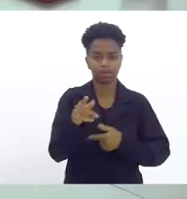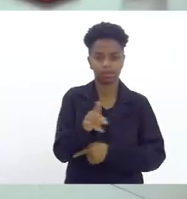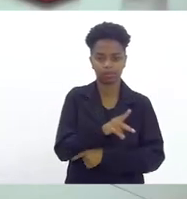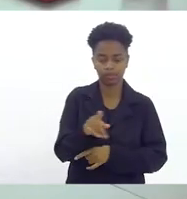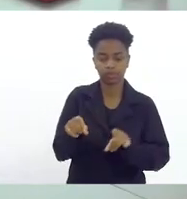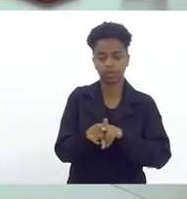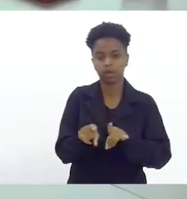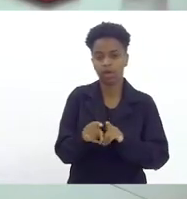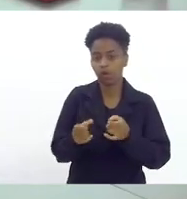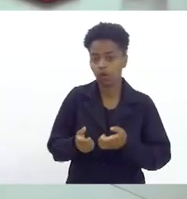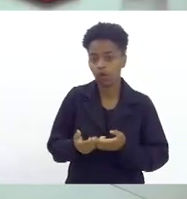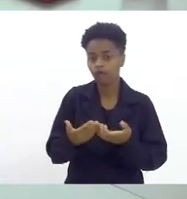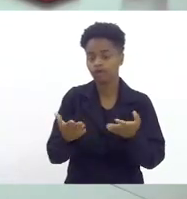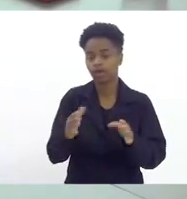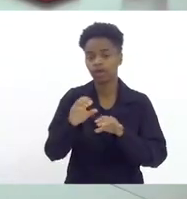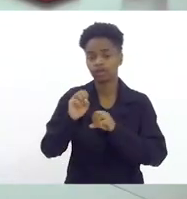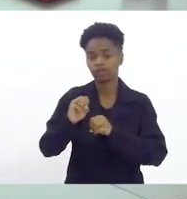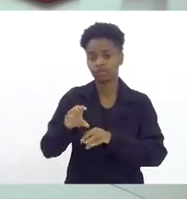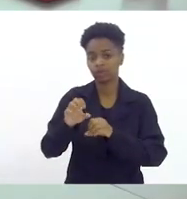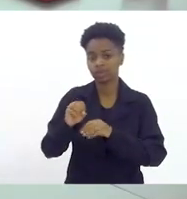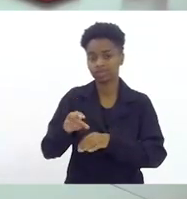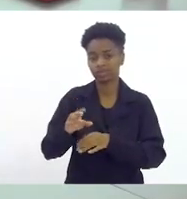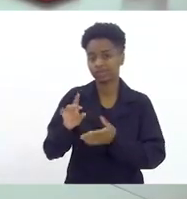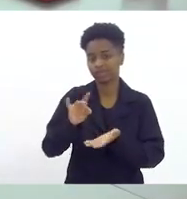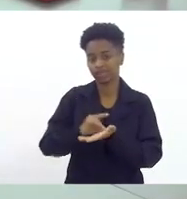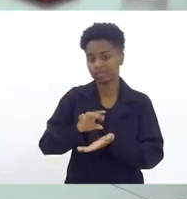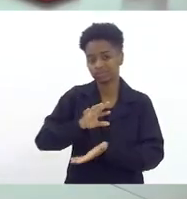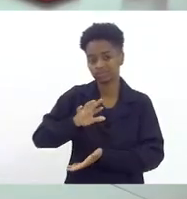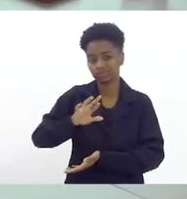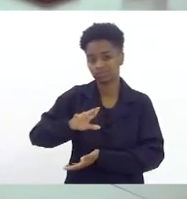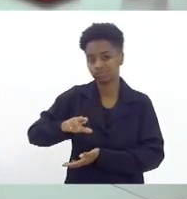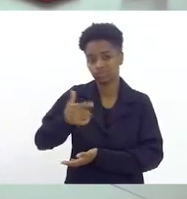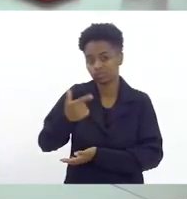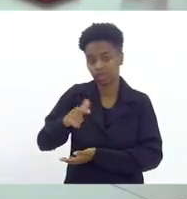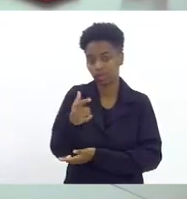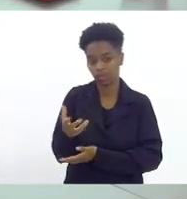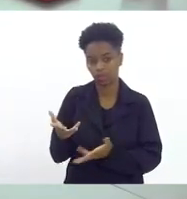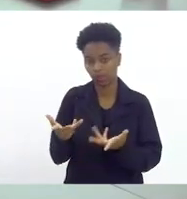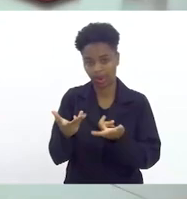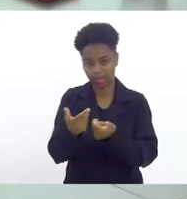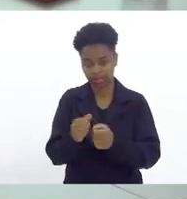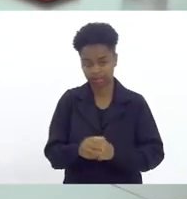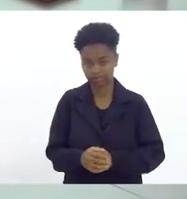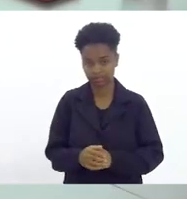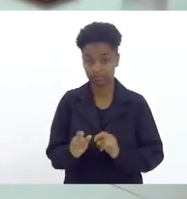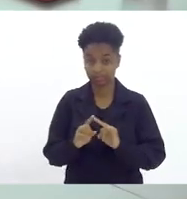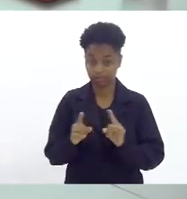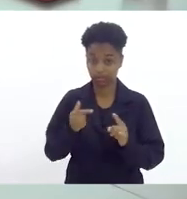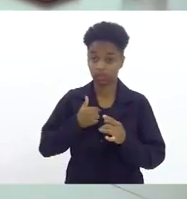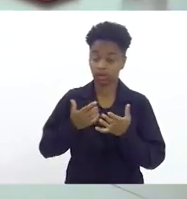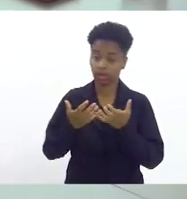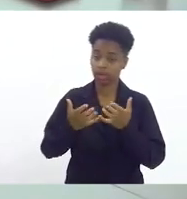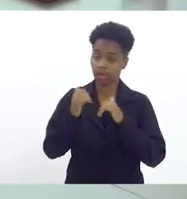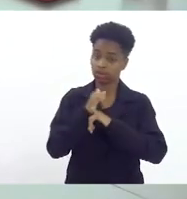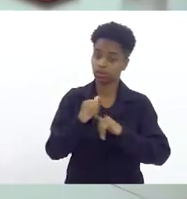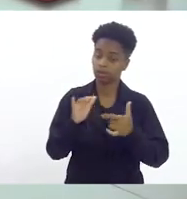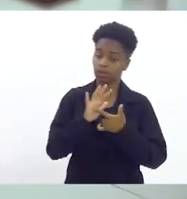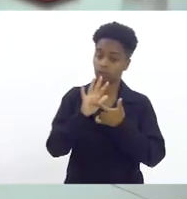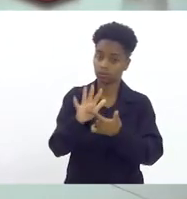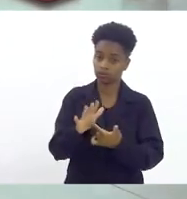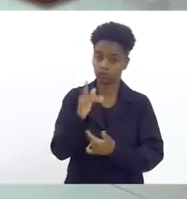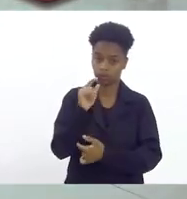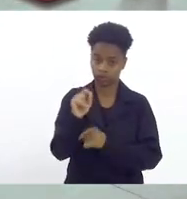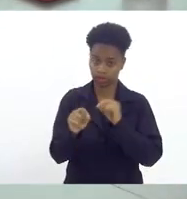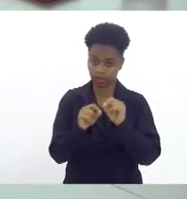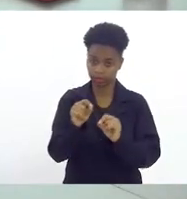oferta de uma educação que não é de qualidade mas eu gostaria de destacar o seguinte é que